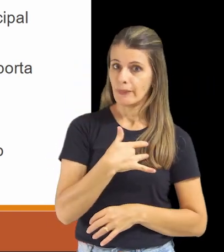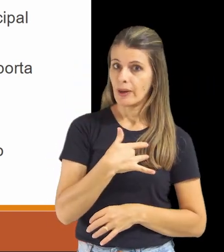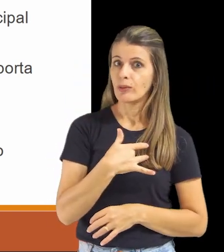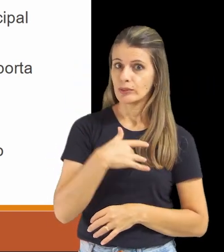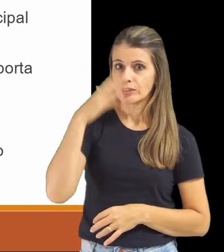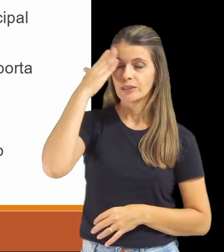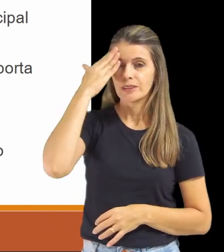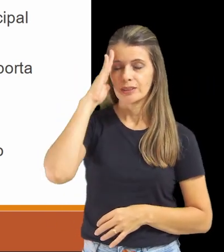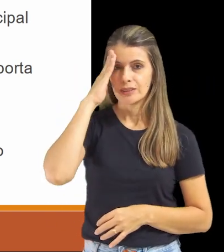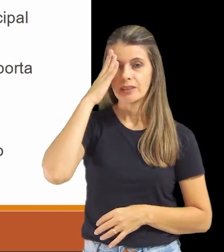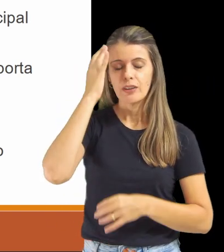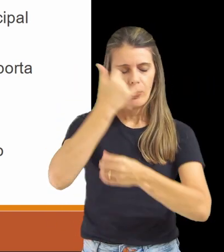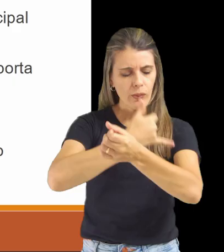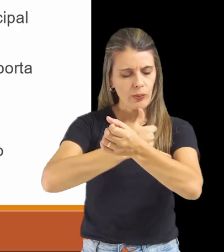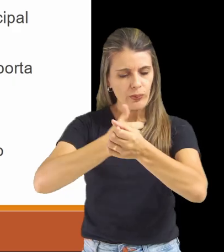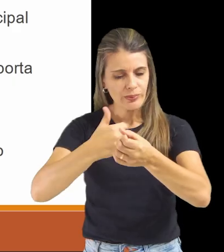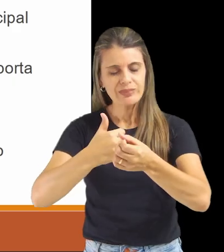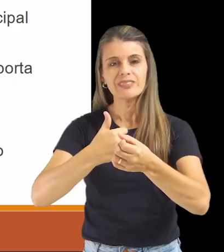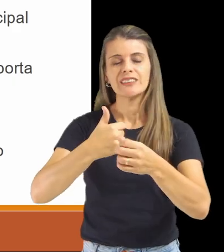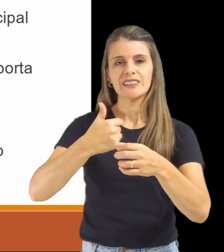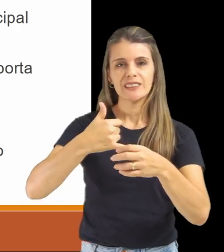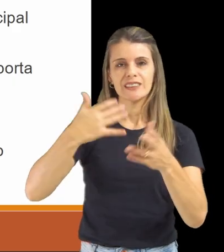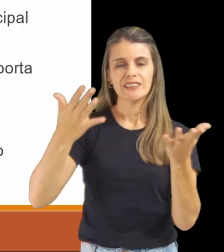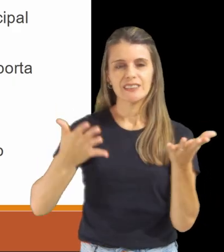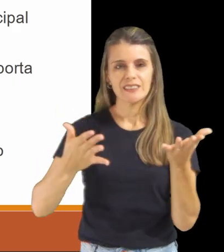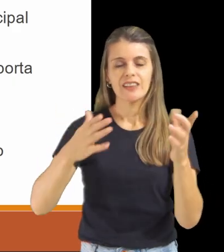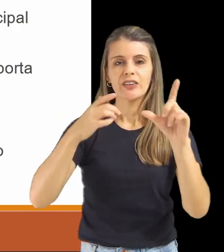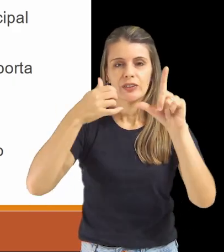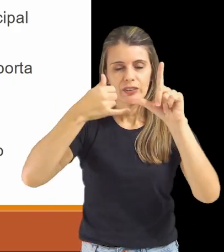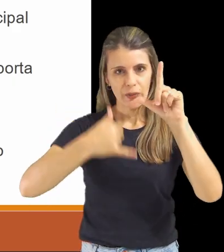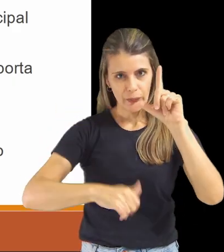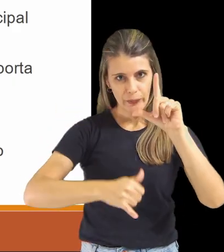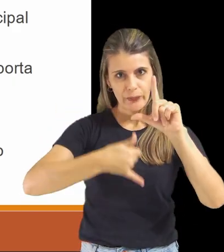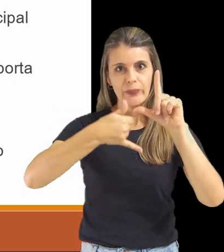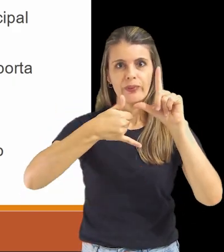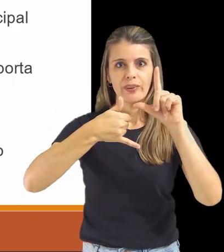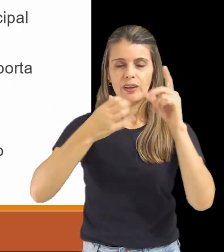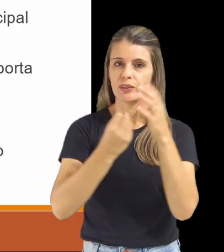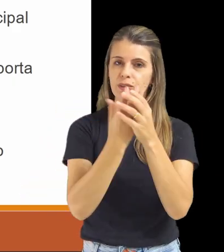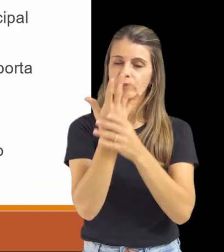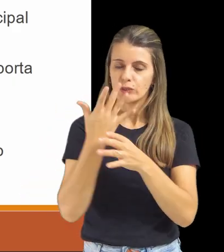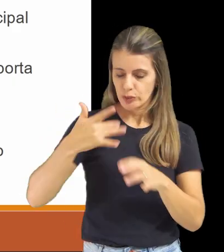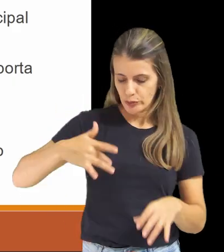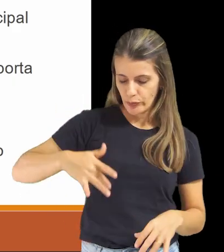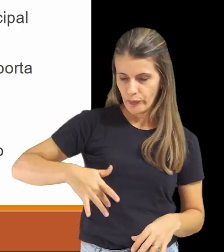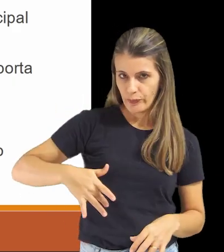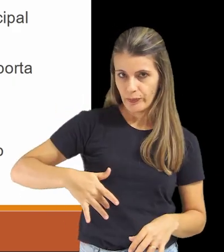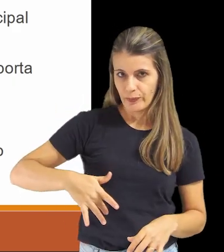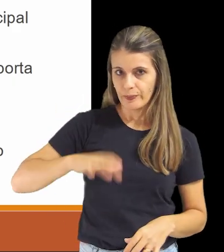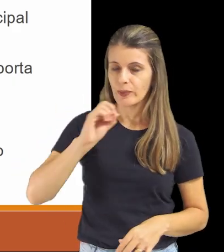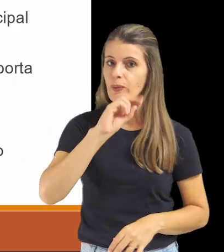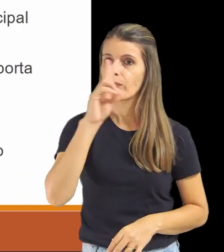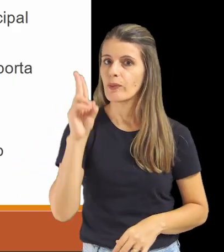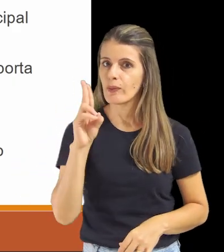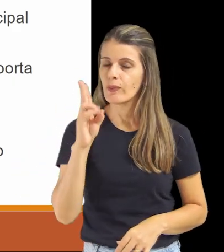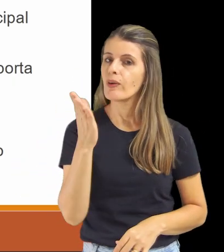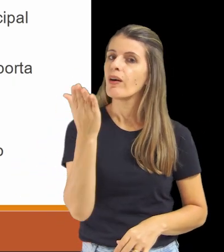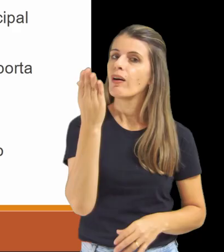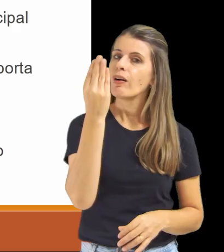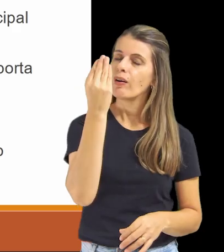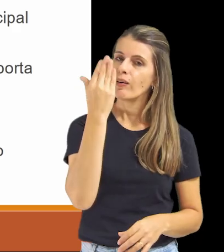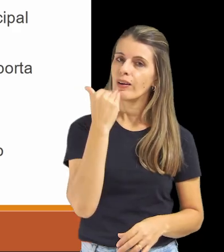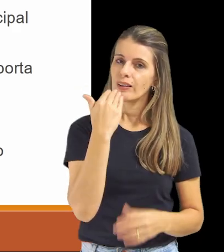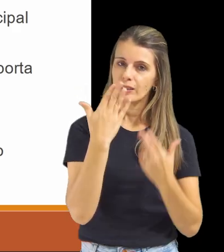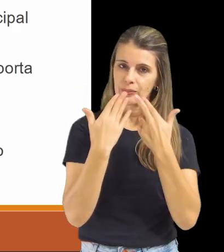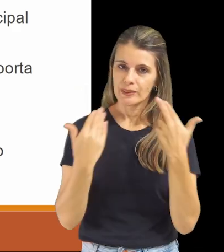saúde, o entendimento do colesterol, né? Que é um lipídio, ele é produzido no fígado ou, né, ingerido